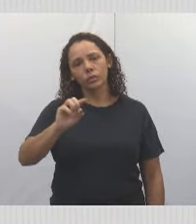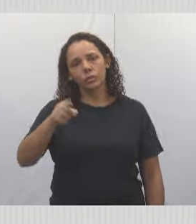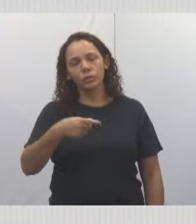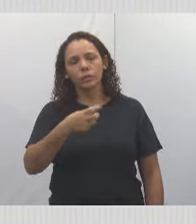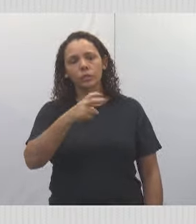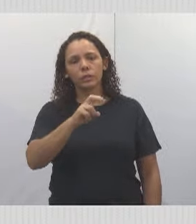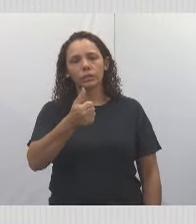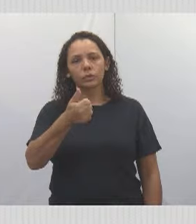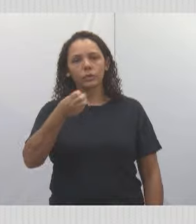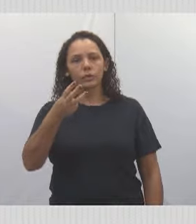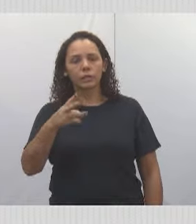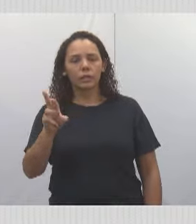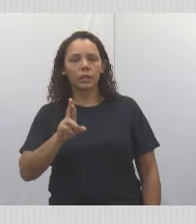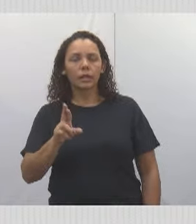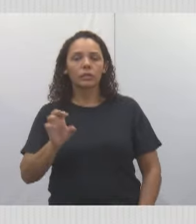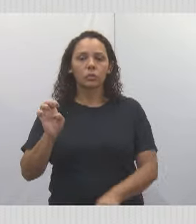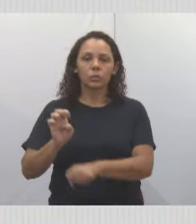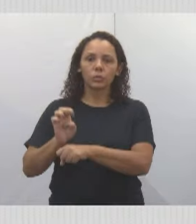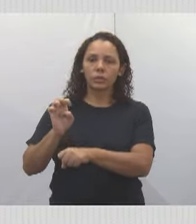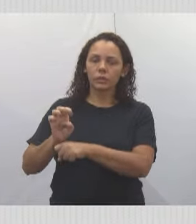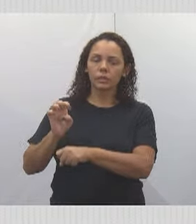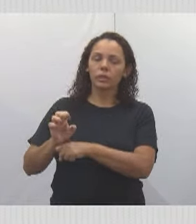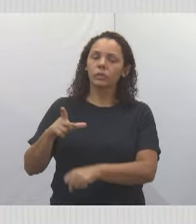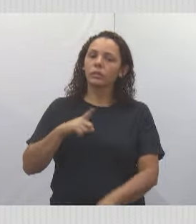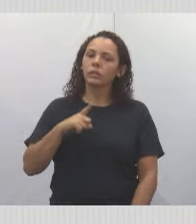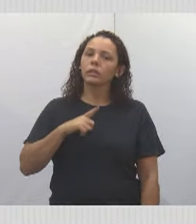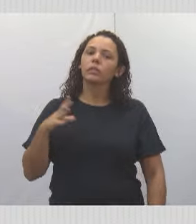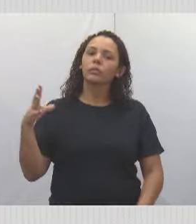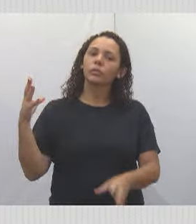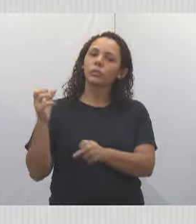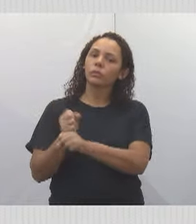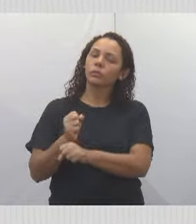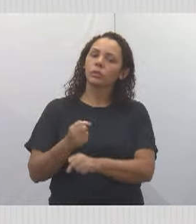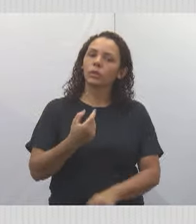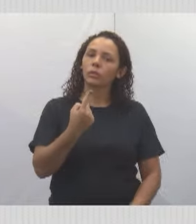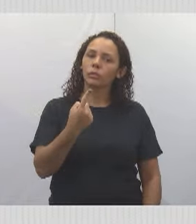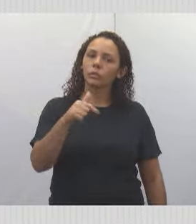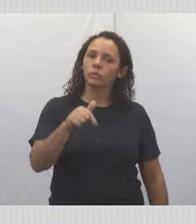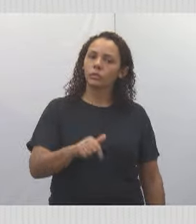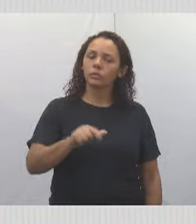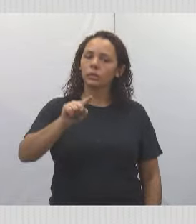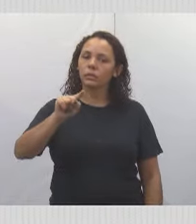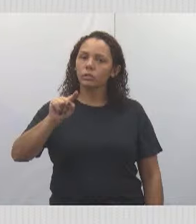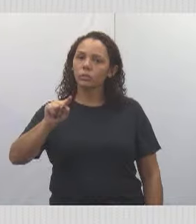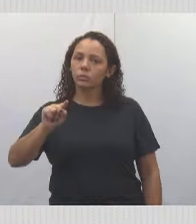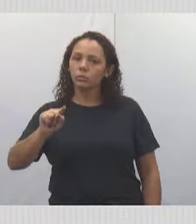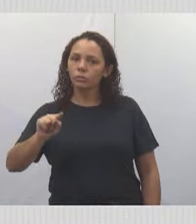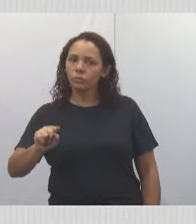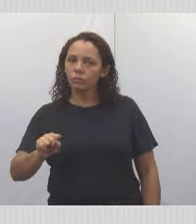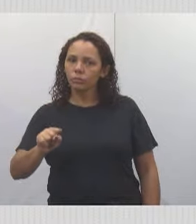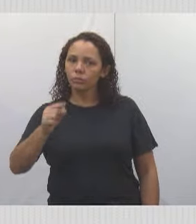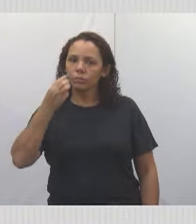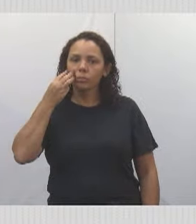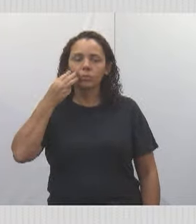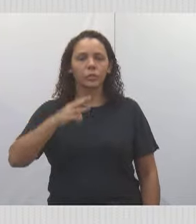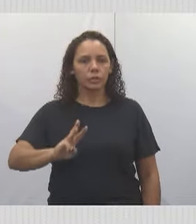R$ 38.490.513. Do Estado, tivemos um total do Estado de 17